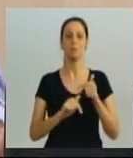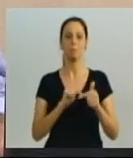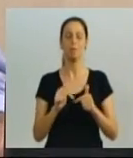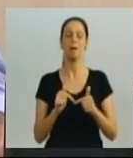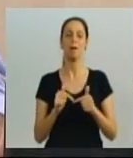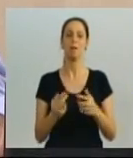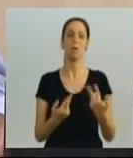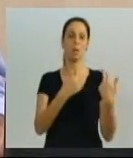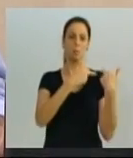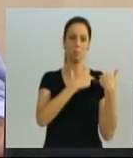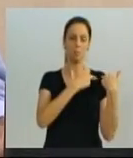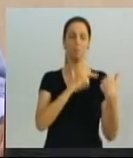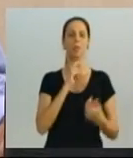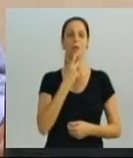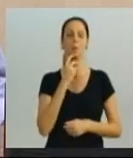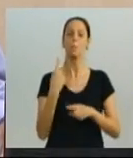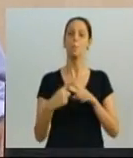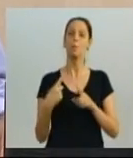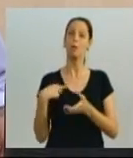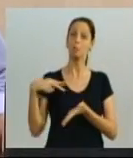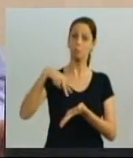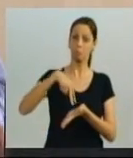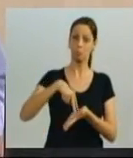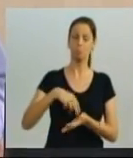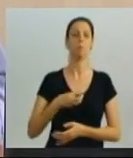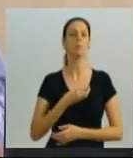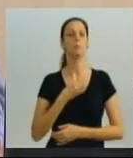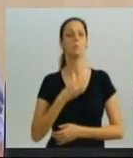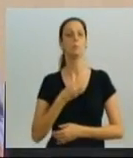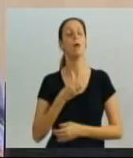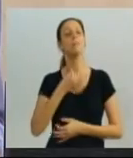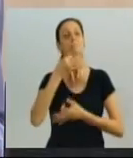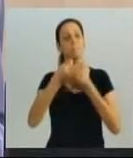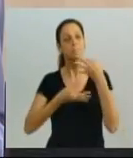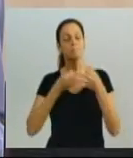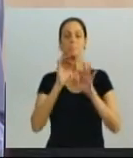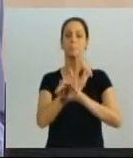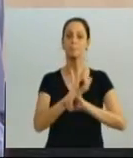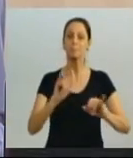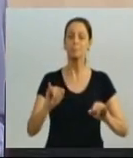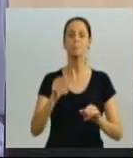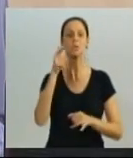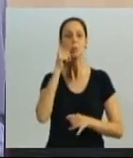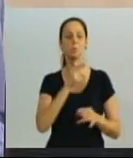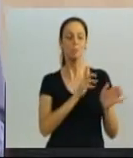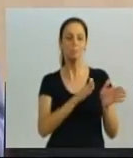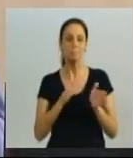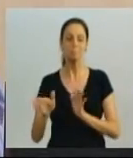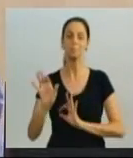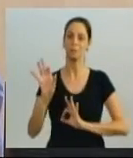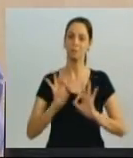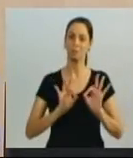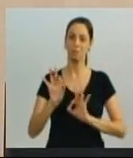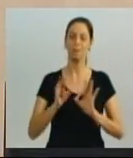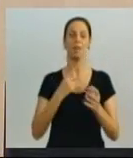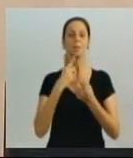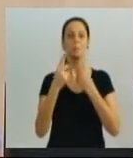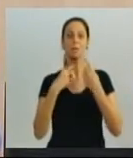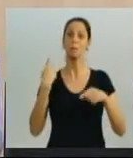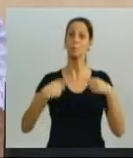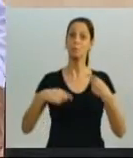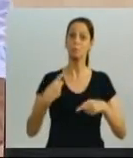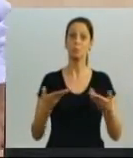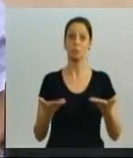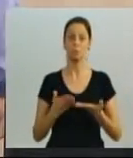tribuna e passar algumas informações para nós tentarmos nos localizar na conversa, no diálogo, no debate de hoje à